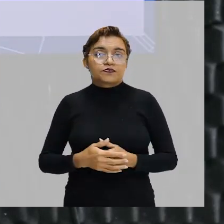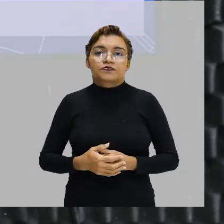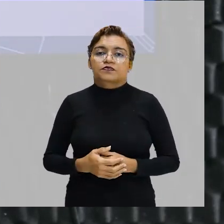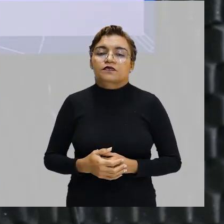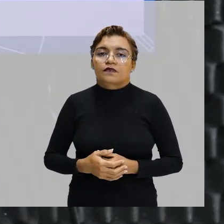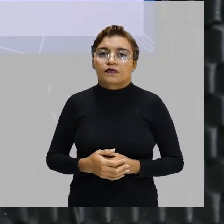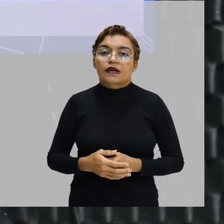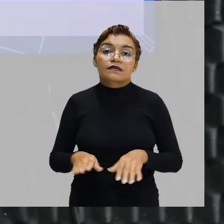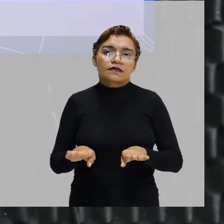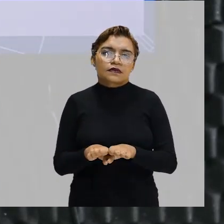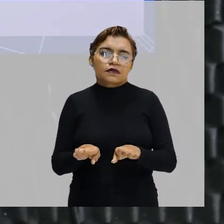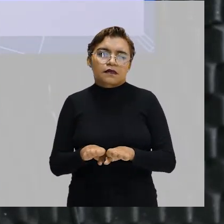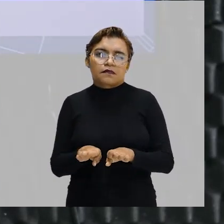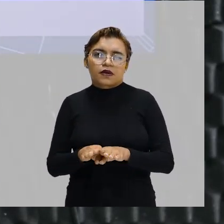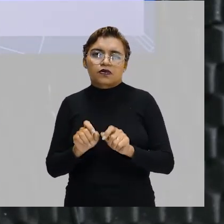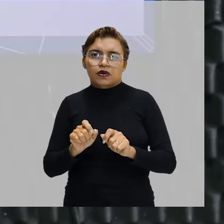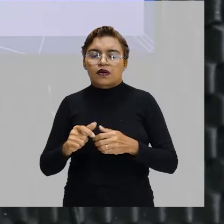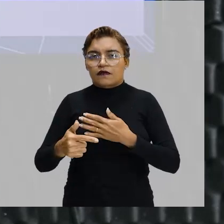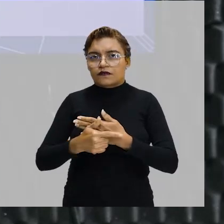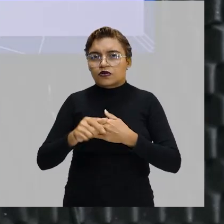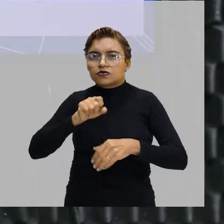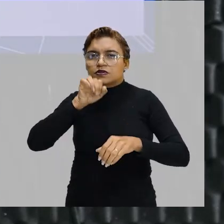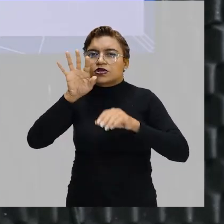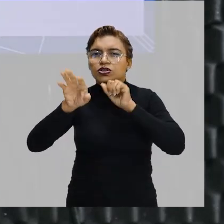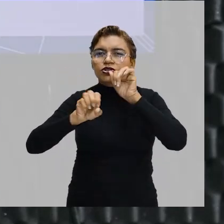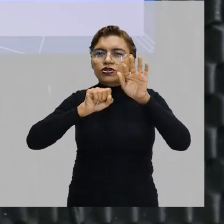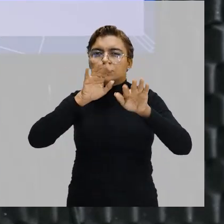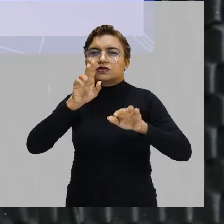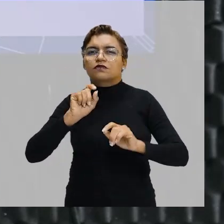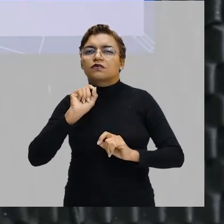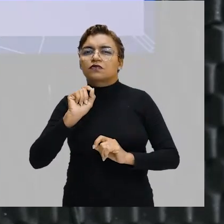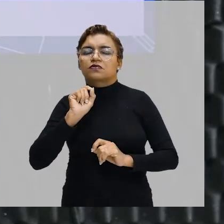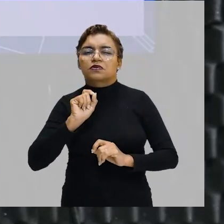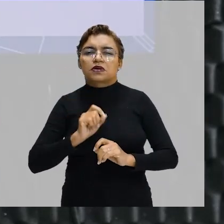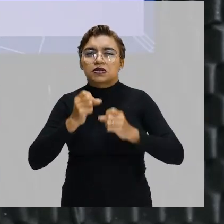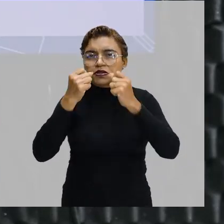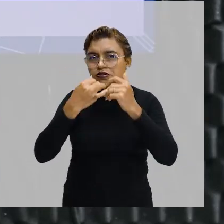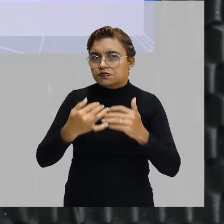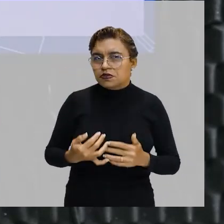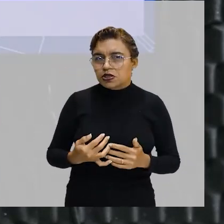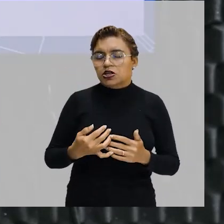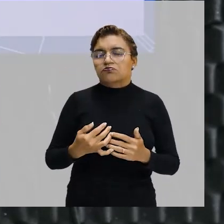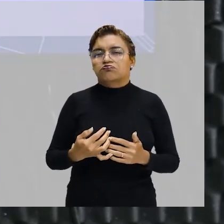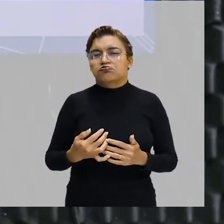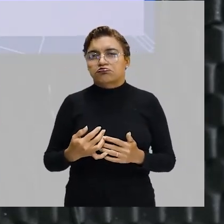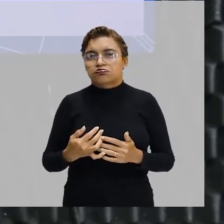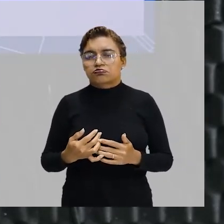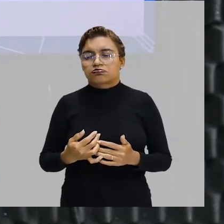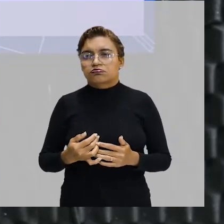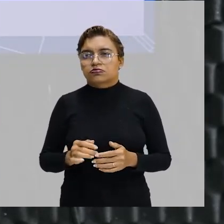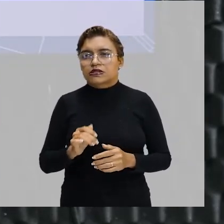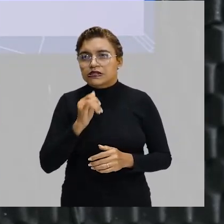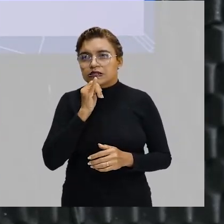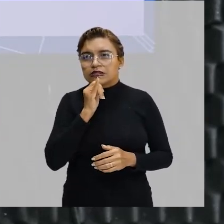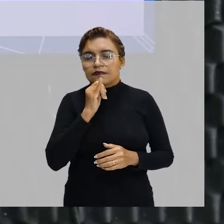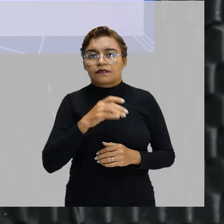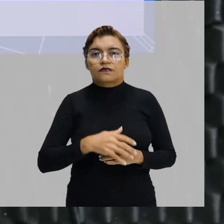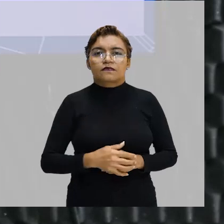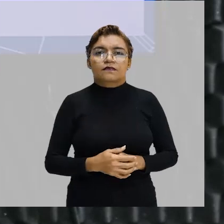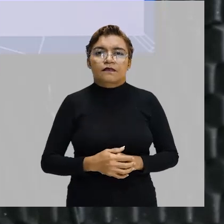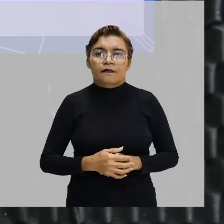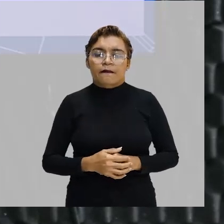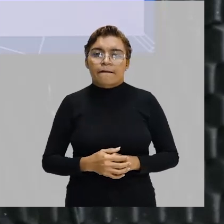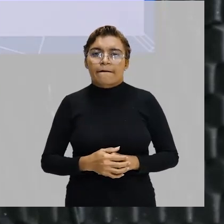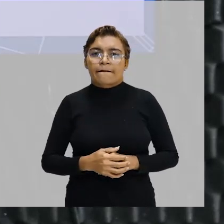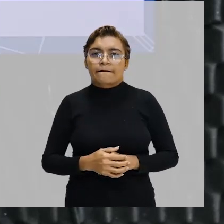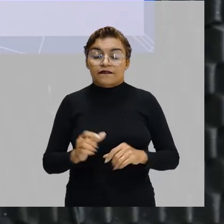As interjeições, a função dela é o realce, né? Elas também não têm. é, Elas